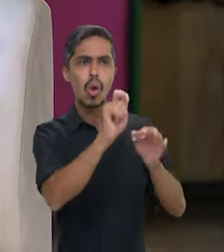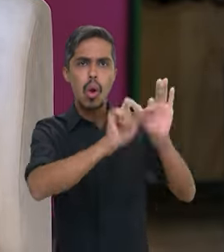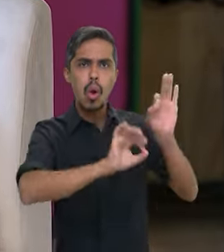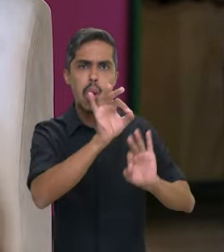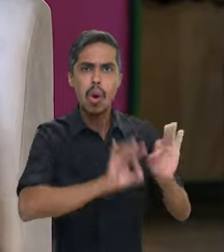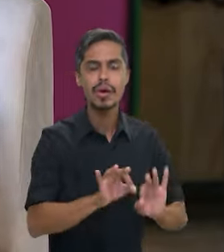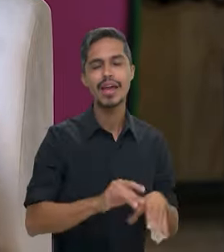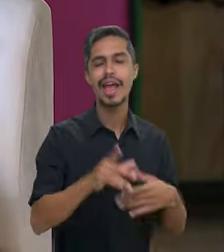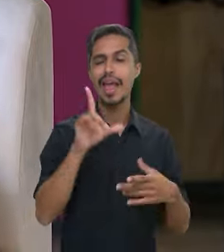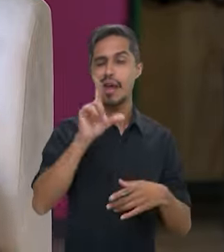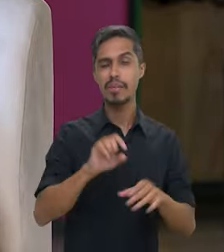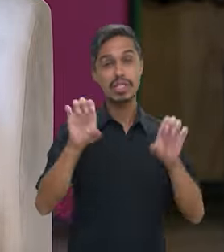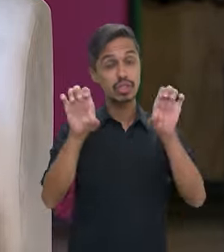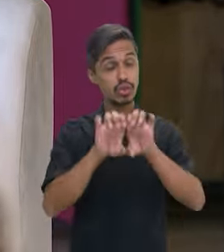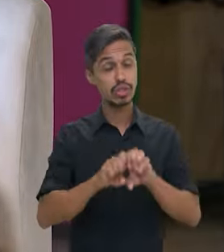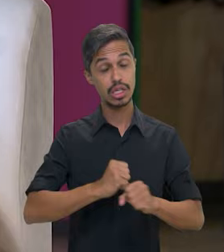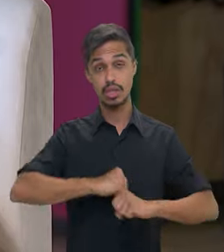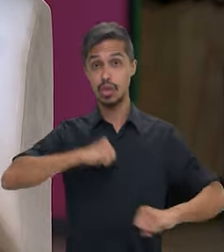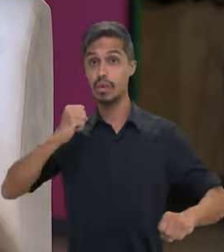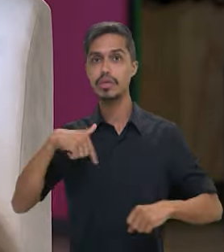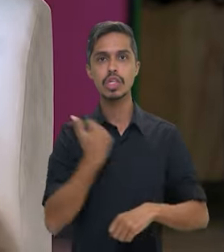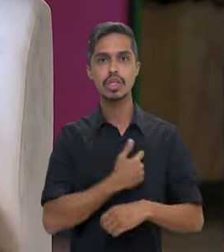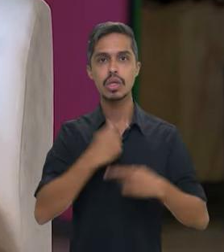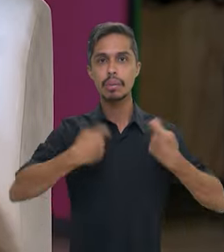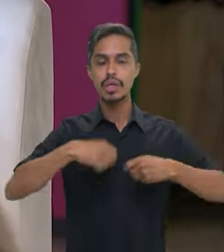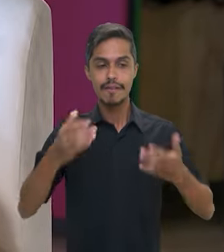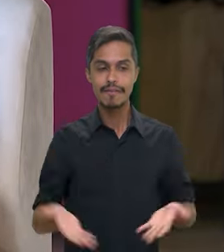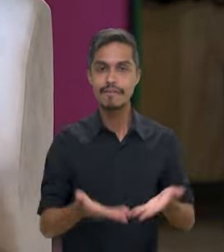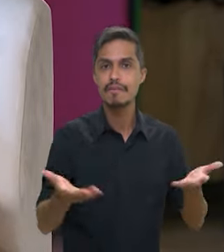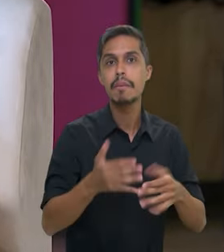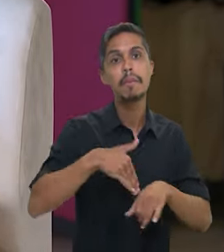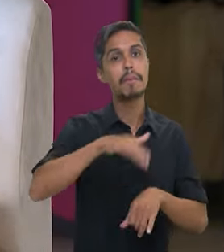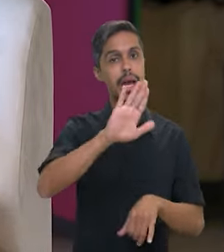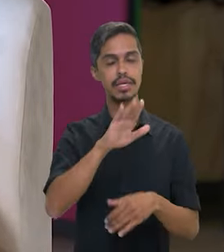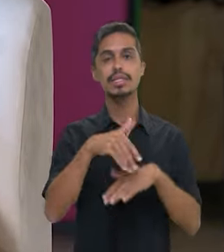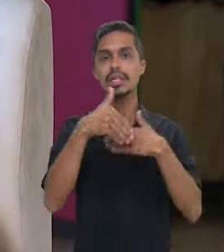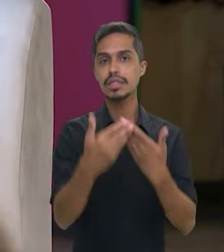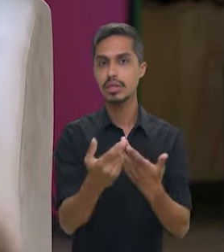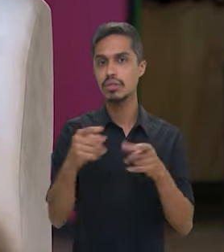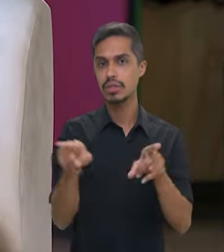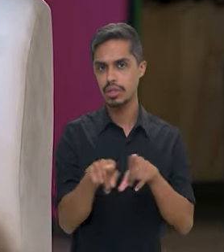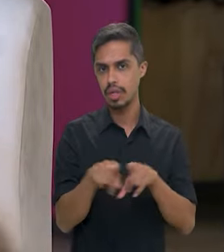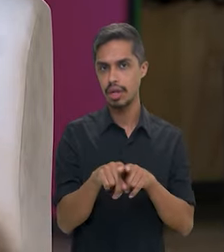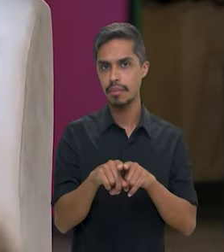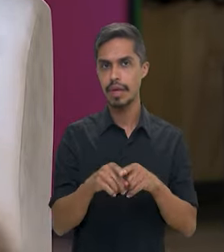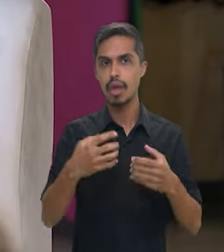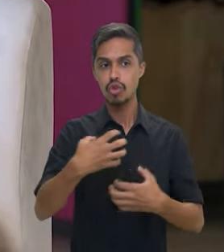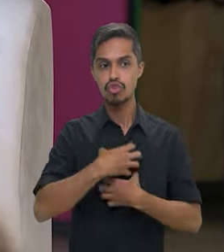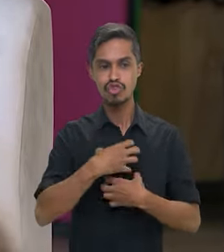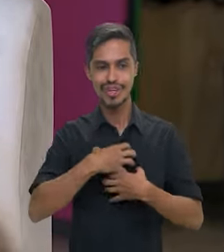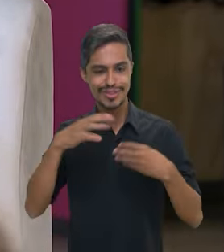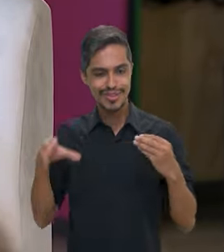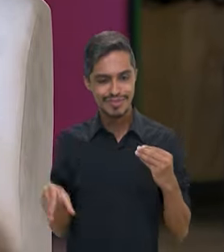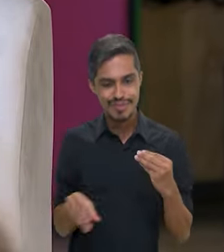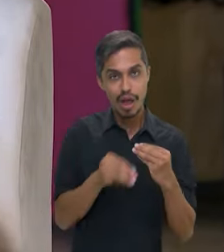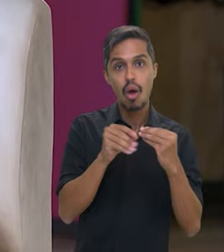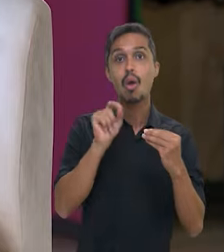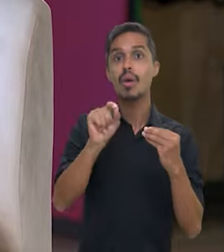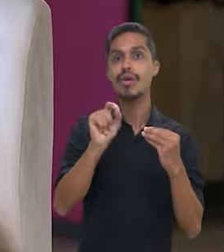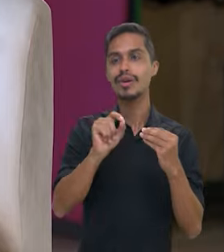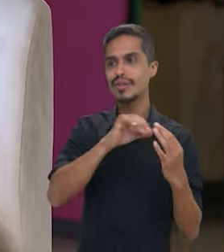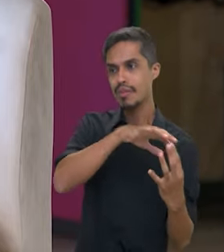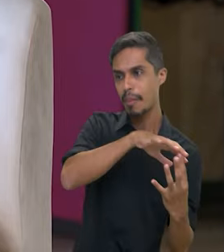assim, é uma mega estrutura para alimentar nossas crianças, que a gente precisa fortalecer ainda mais e levar também como um case